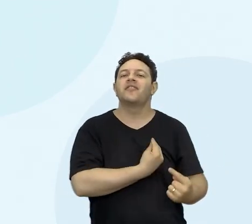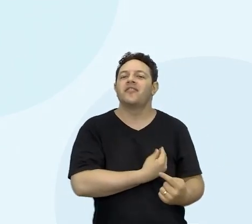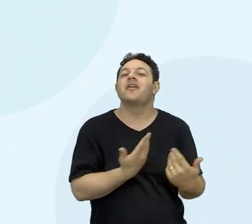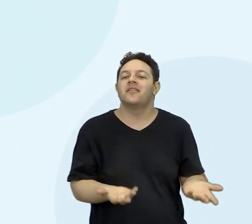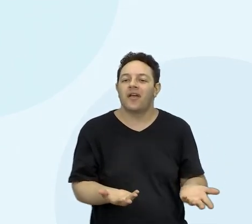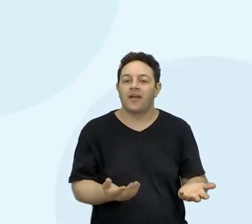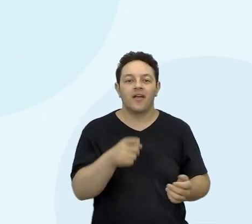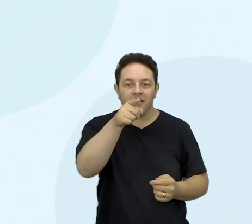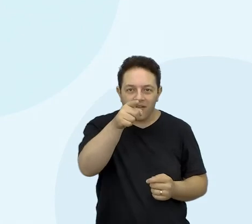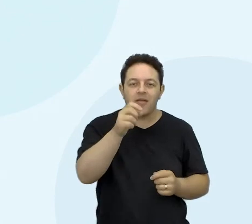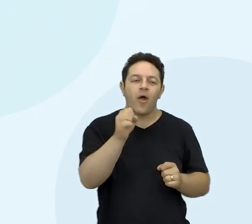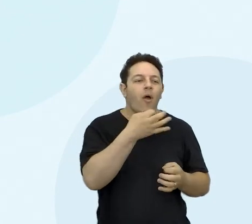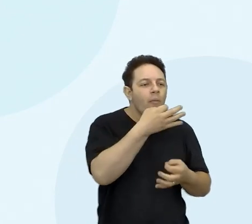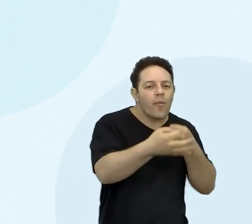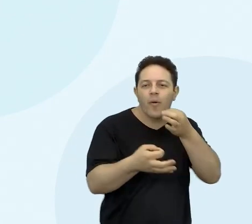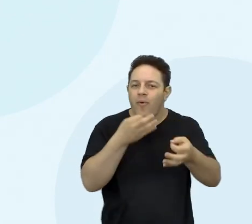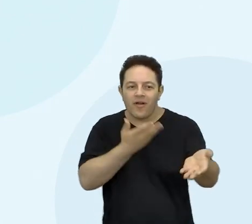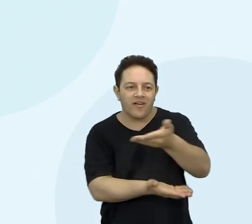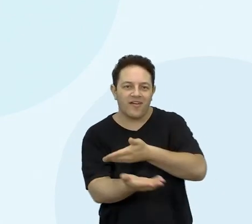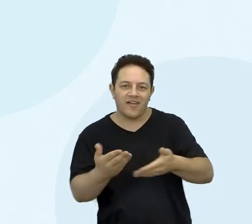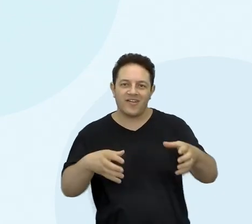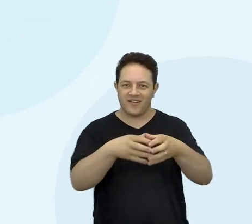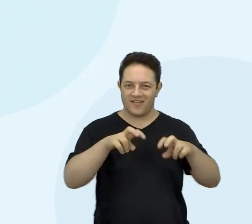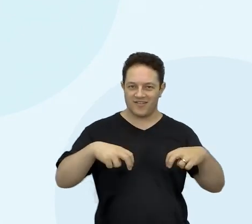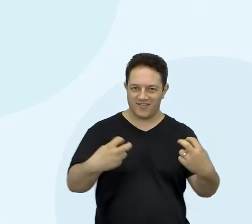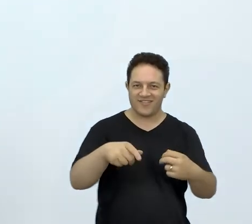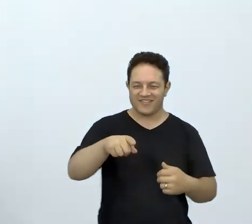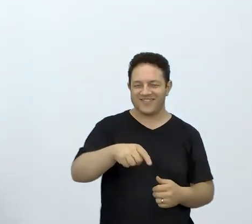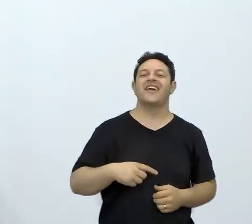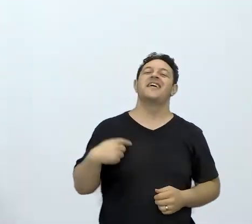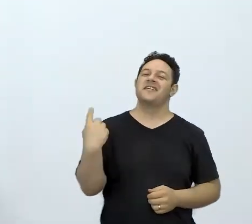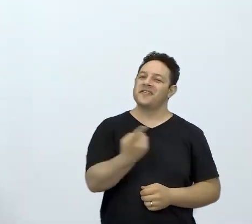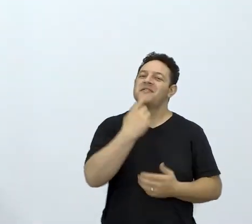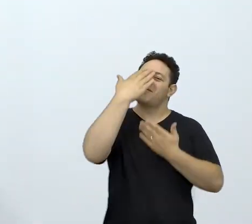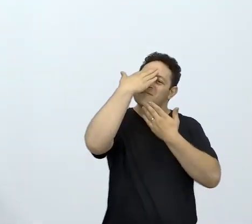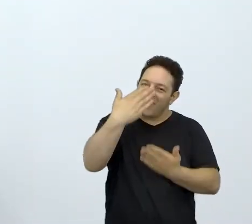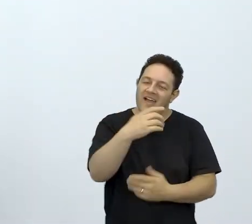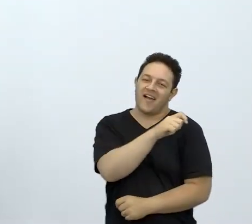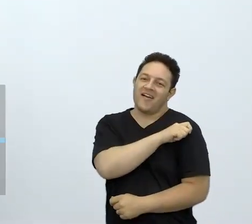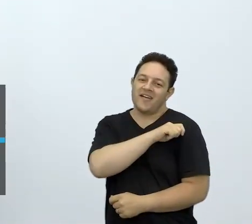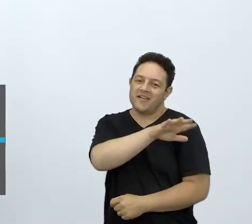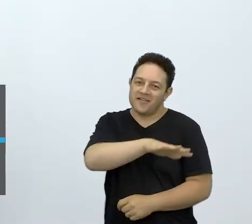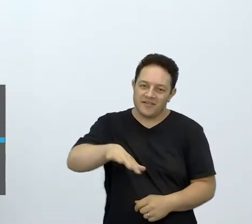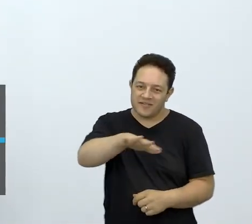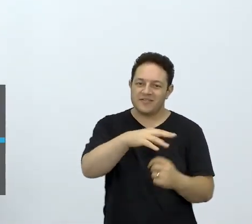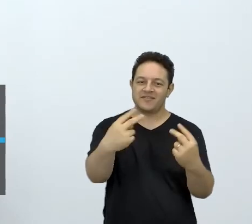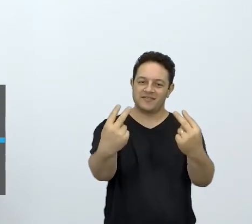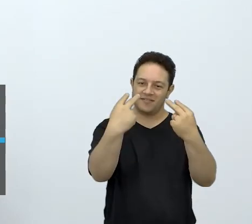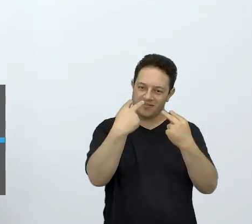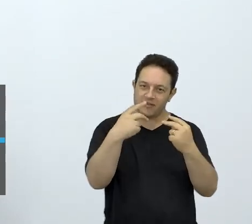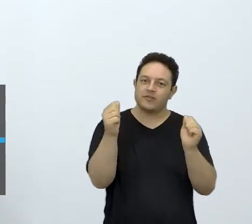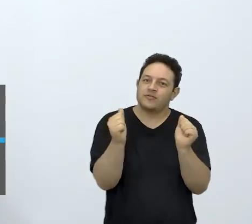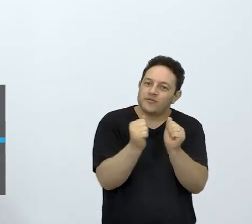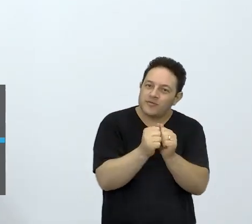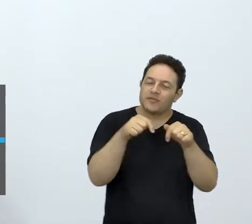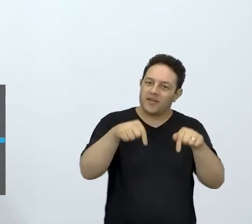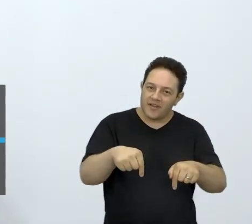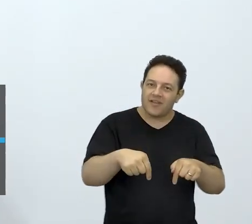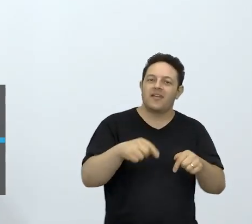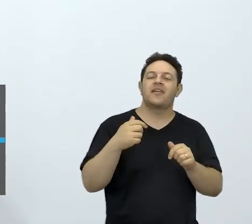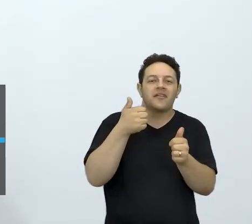essas ideias com seus colegas na sala de aula. Nós agradecemos aos nossos estudantes, né, Fabi, por terem